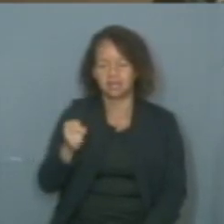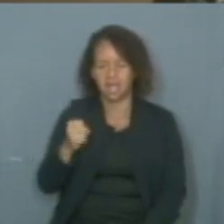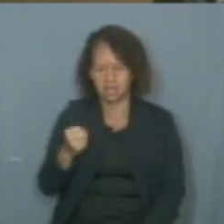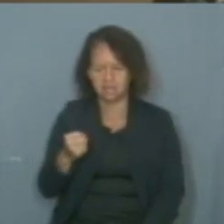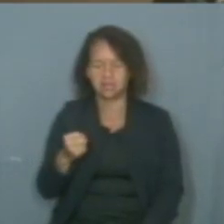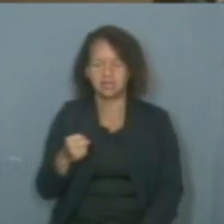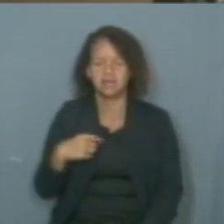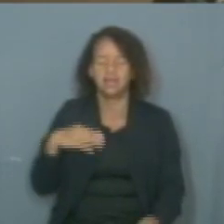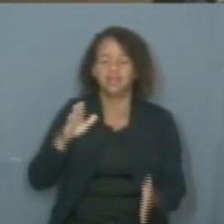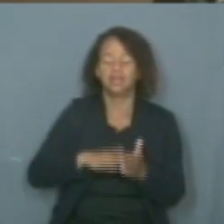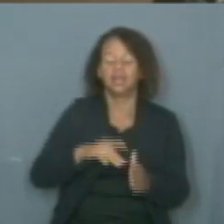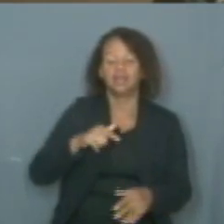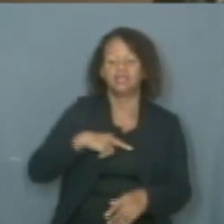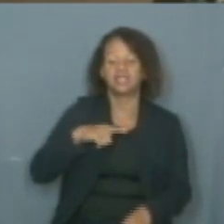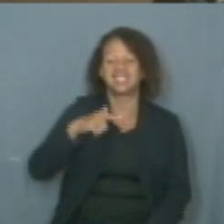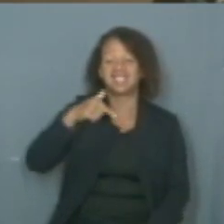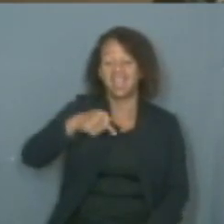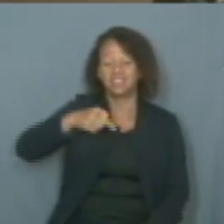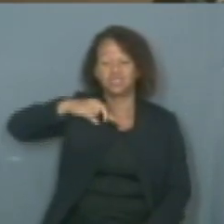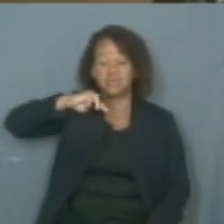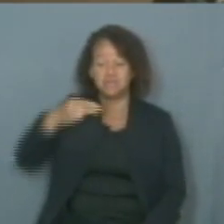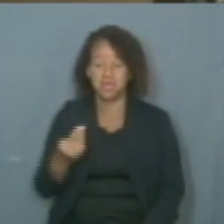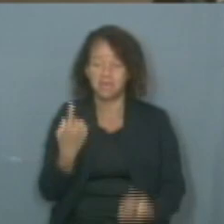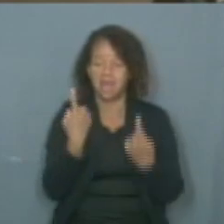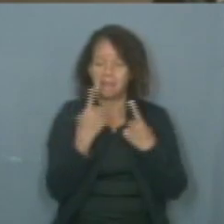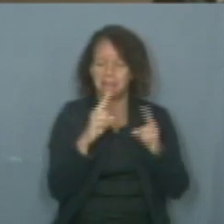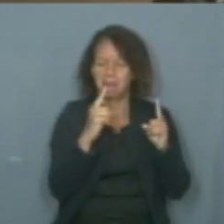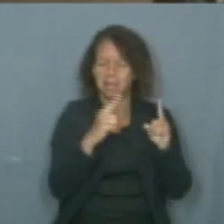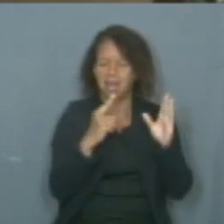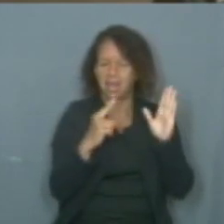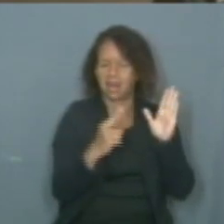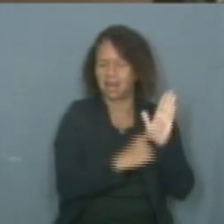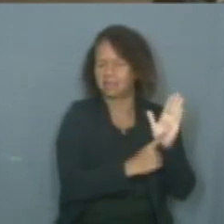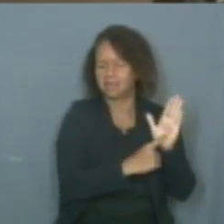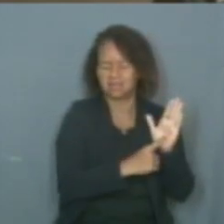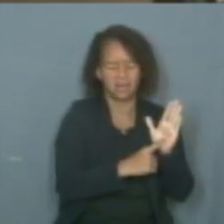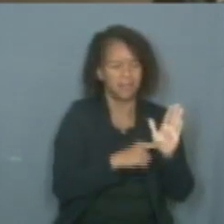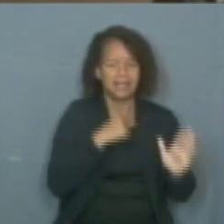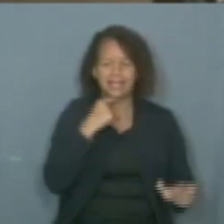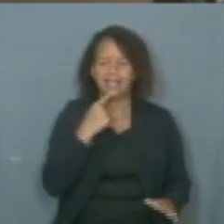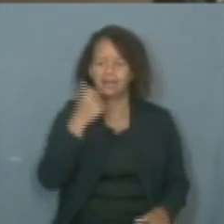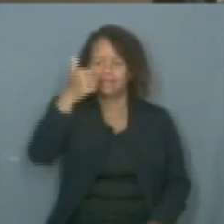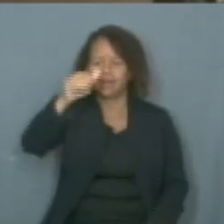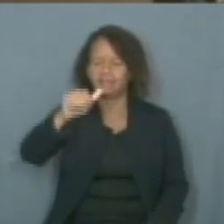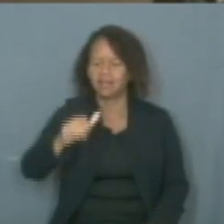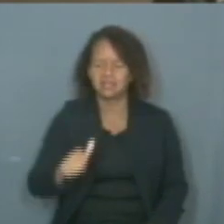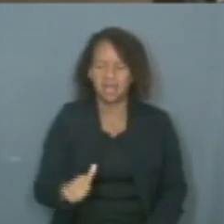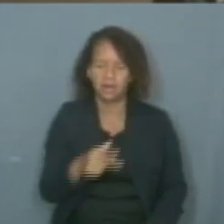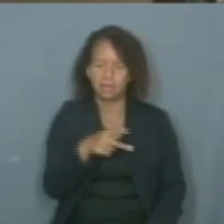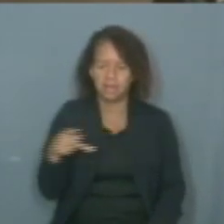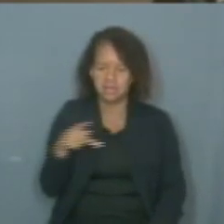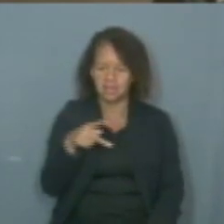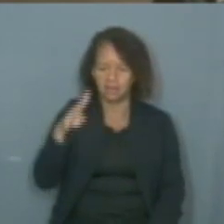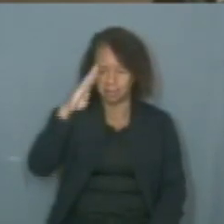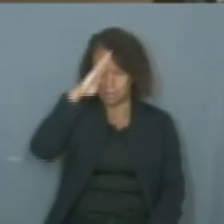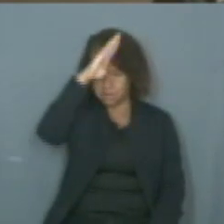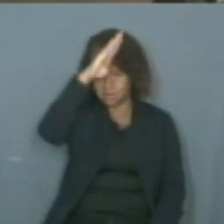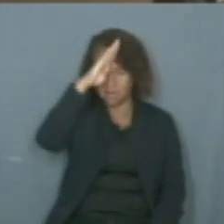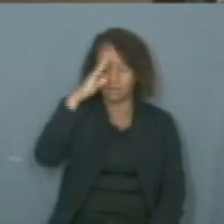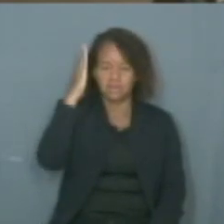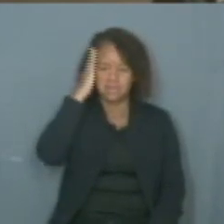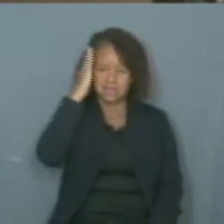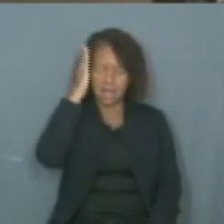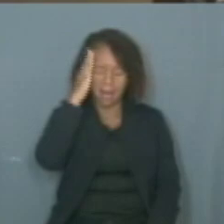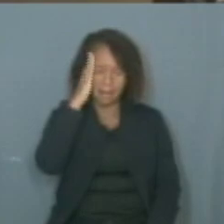teve 7.500 reclamações, e nenhuma delas foi investigada. Quando o presidente Bolsonaro ficou